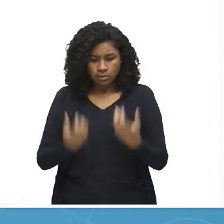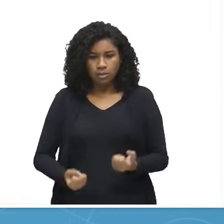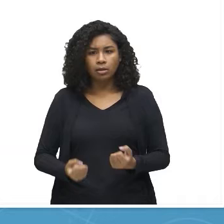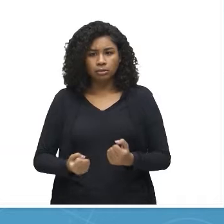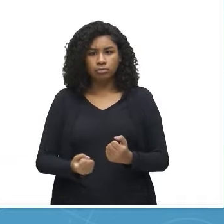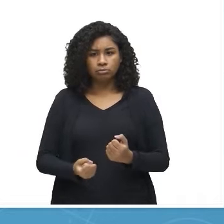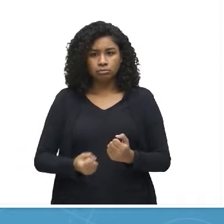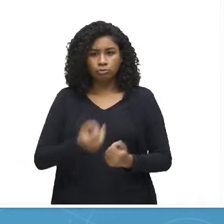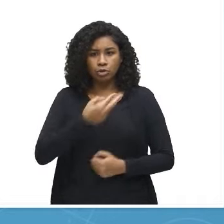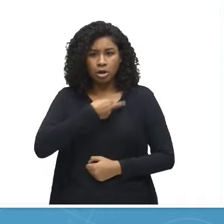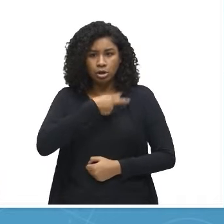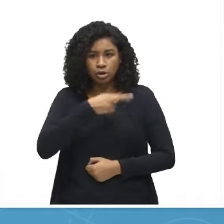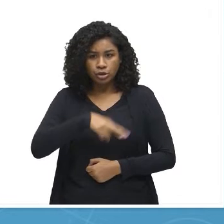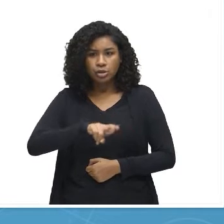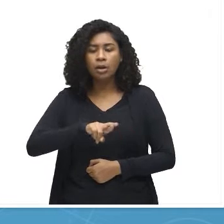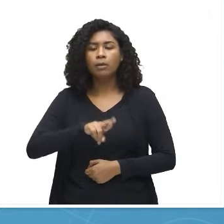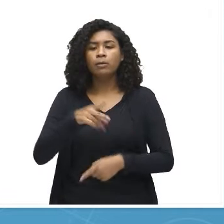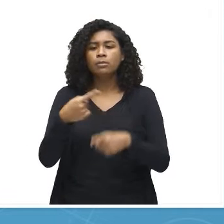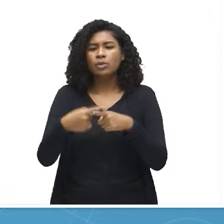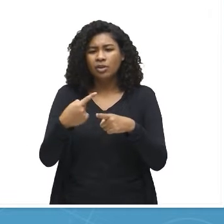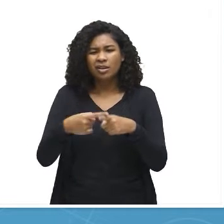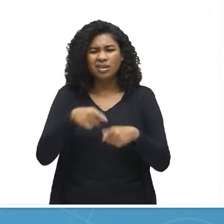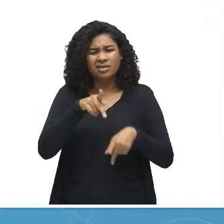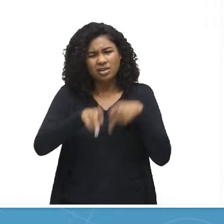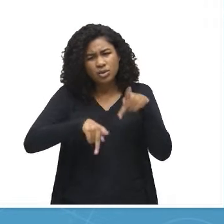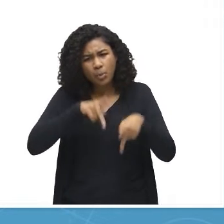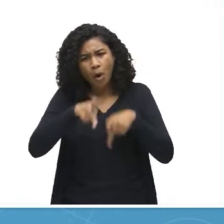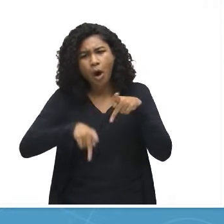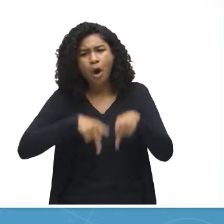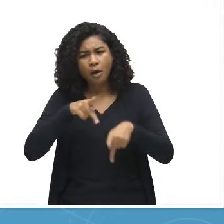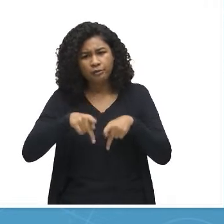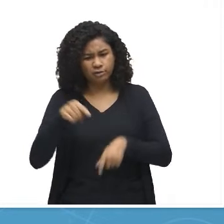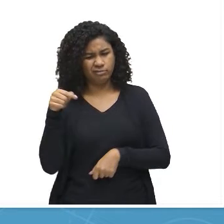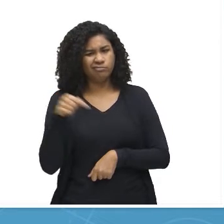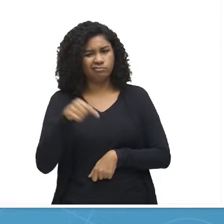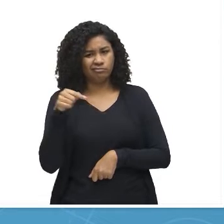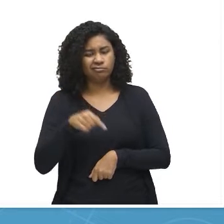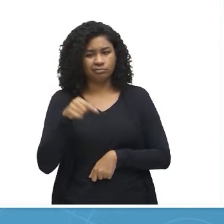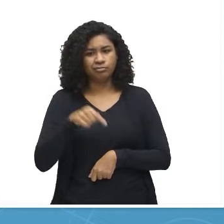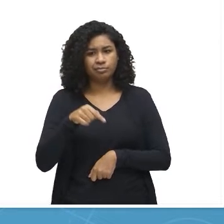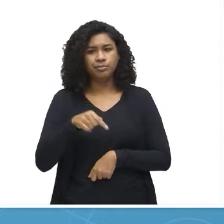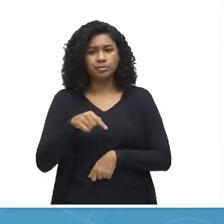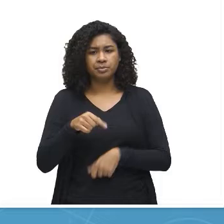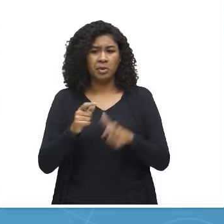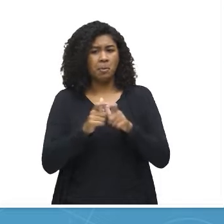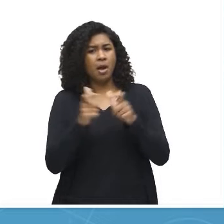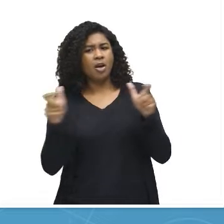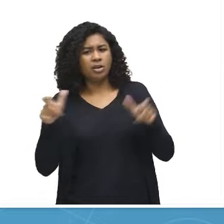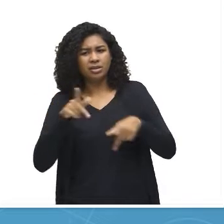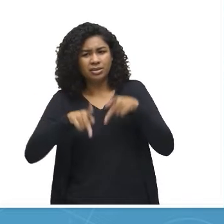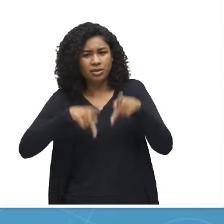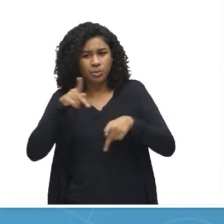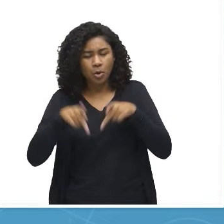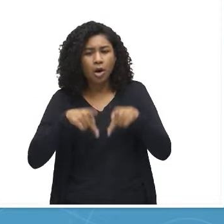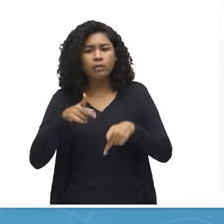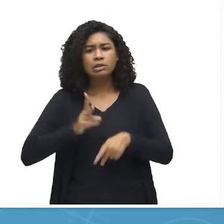cristianismo? Porque os francos, assim como a maioria dos povos germânicos, né, eles